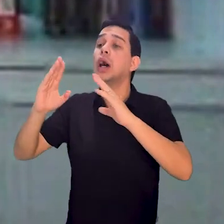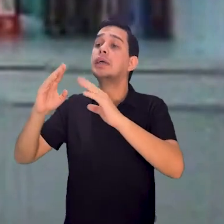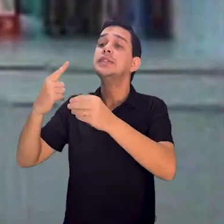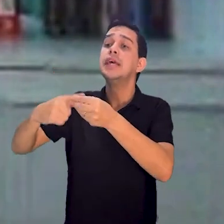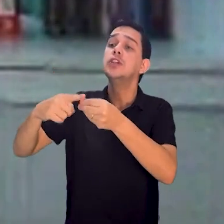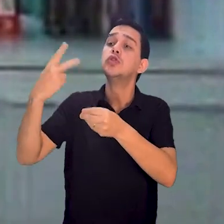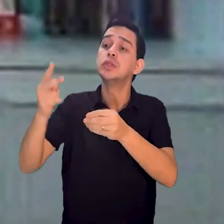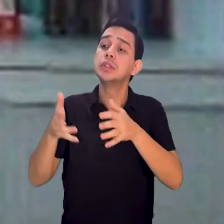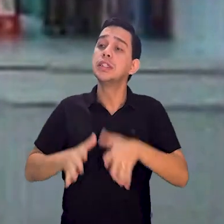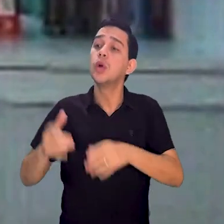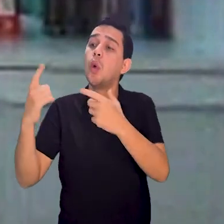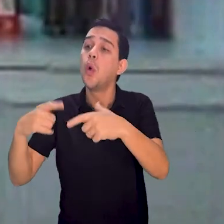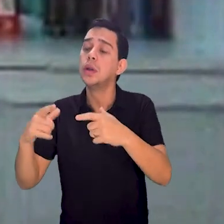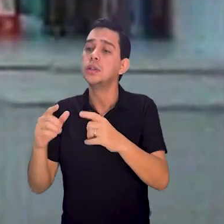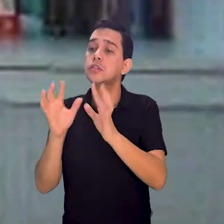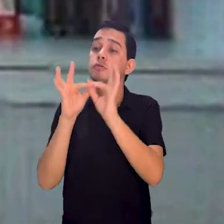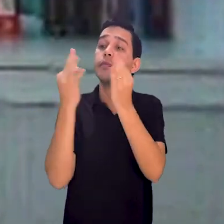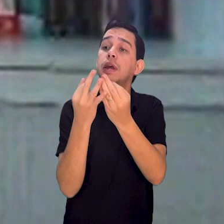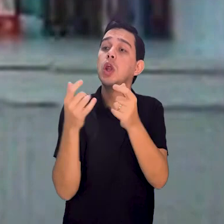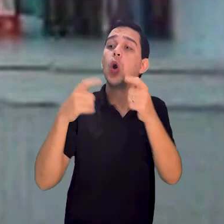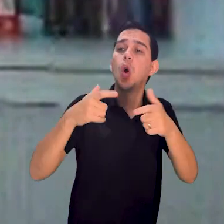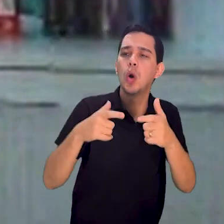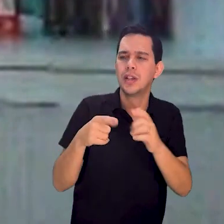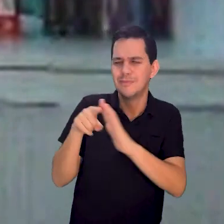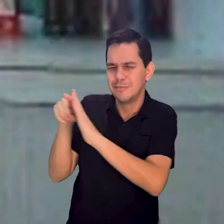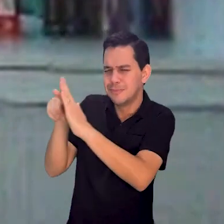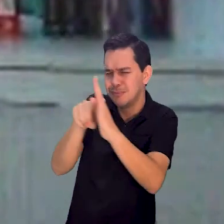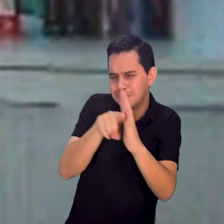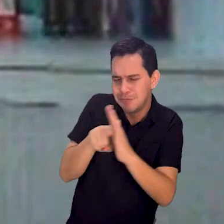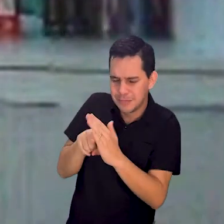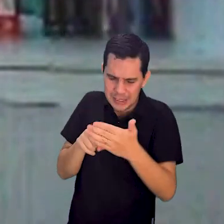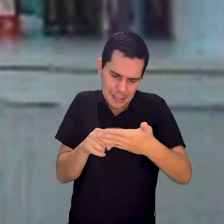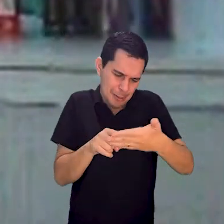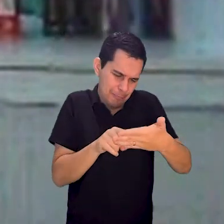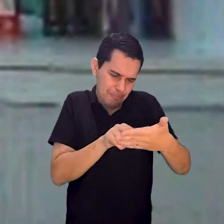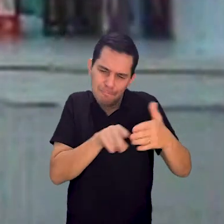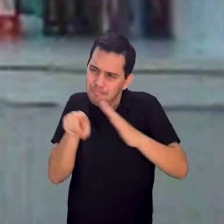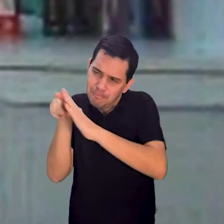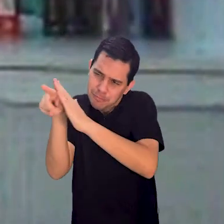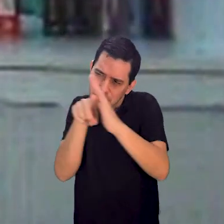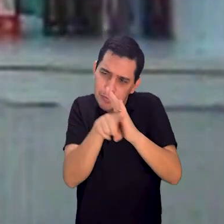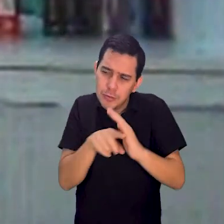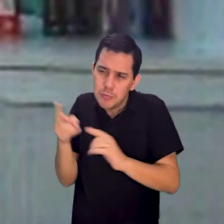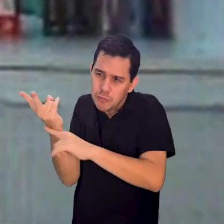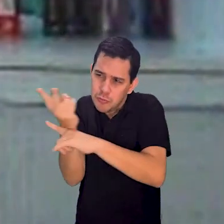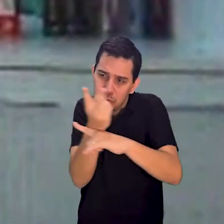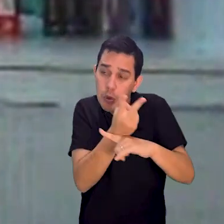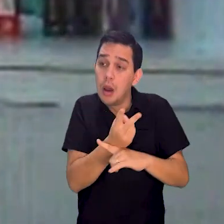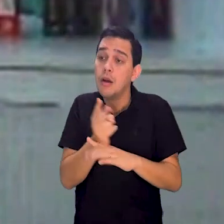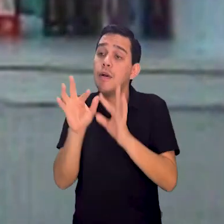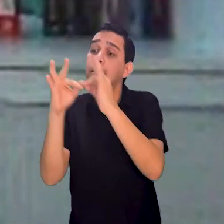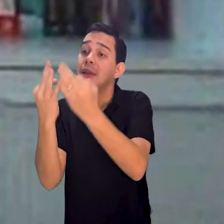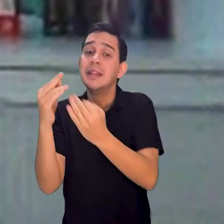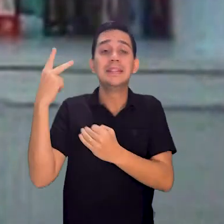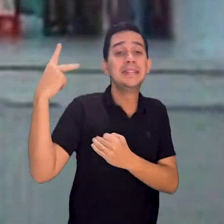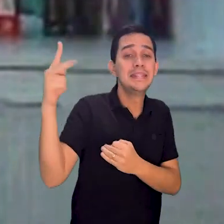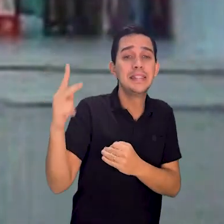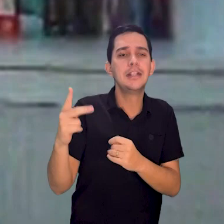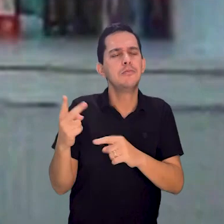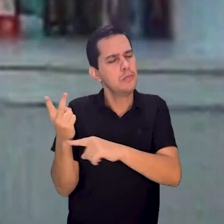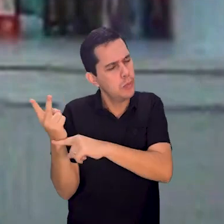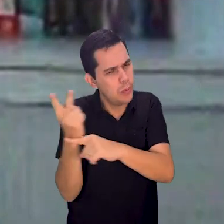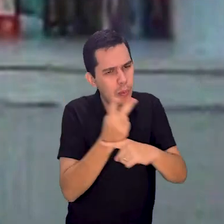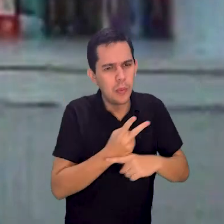nascimento, qual é a sua origem, busca por esses registros nas suas comarcas de origem, no seu local de nascimento, busca